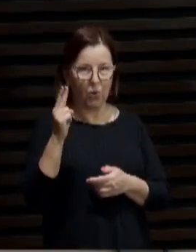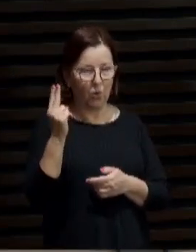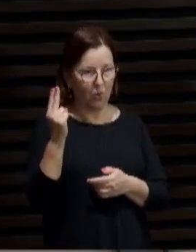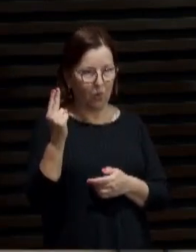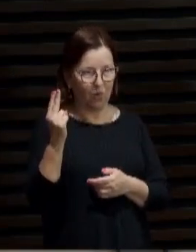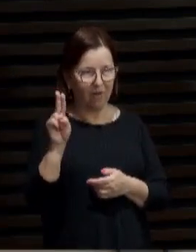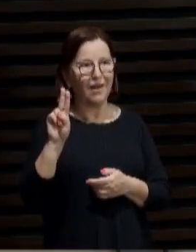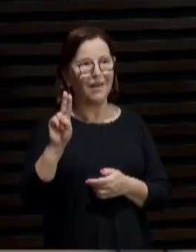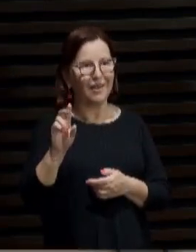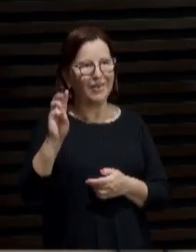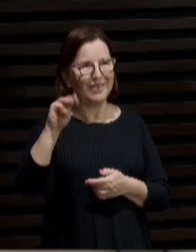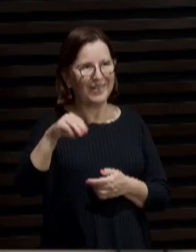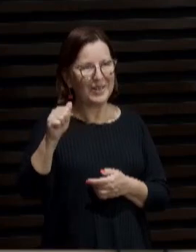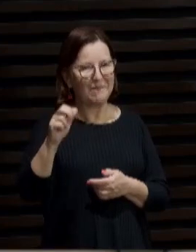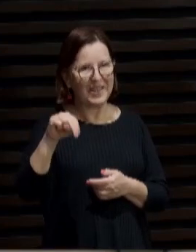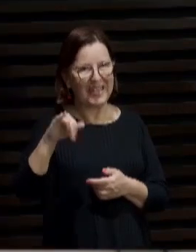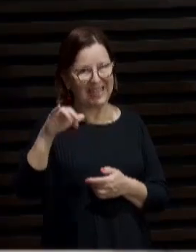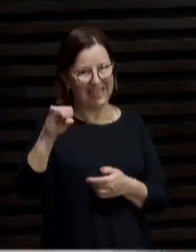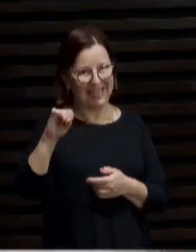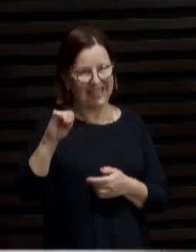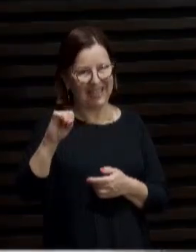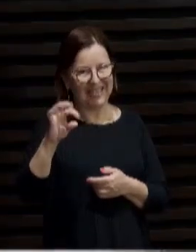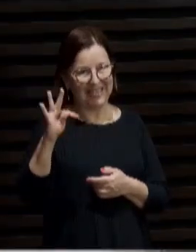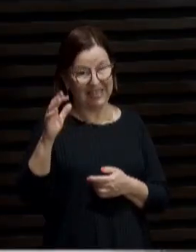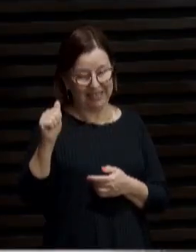fácil, queridos, do mundo, é você pegar a Bíblia e você